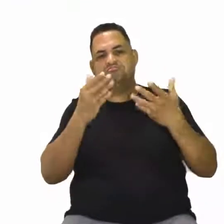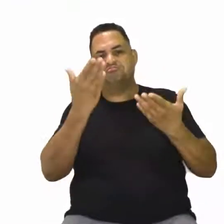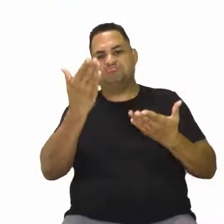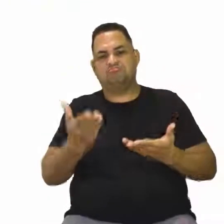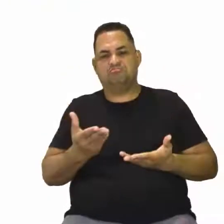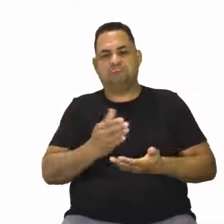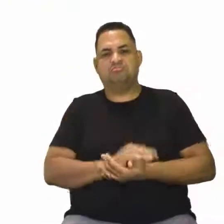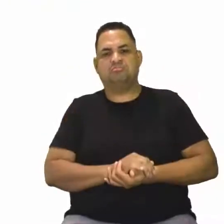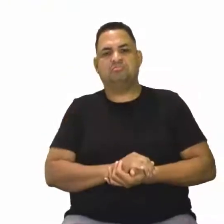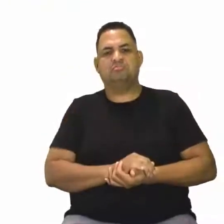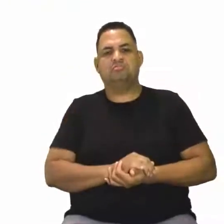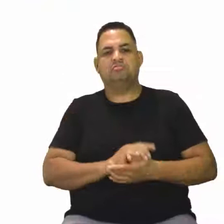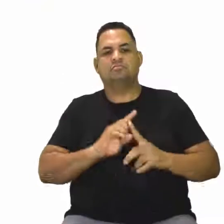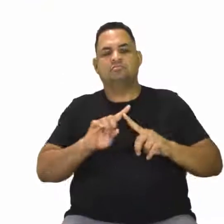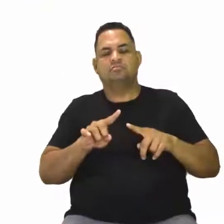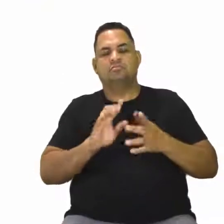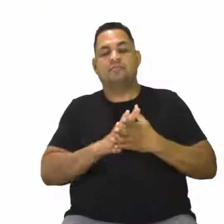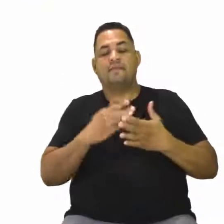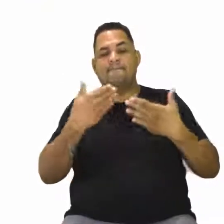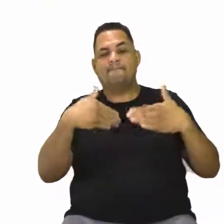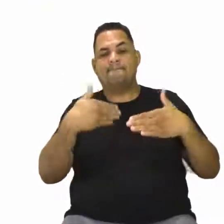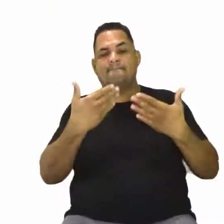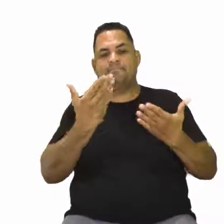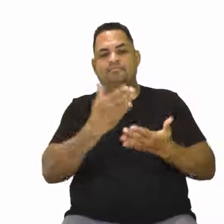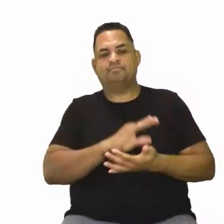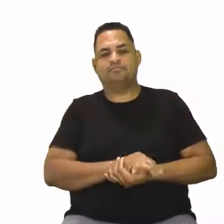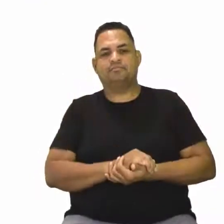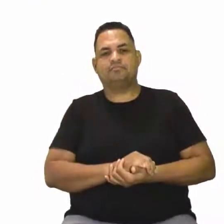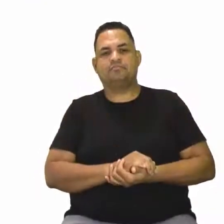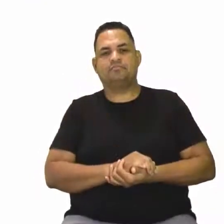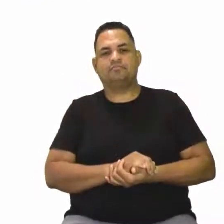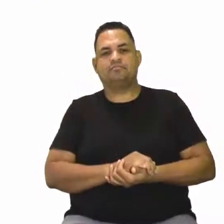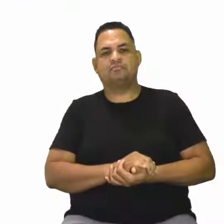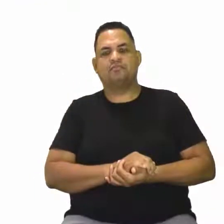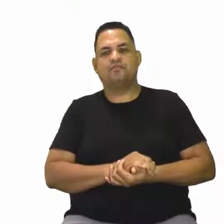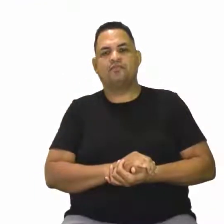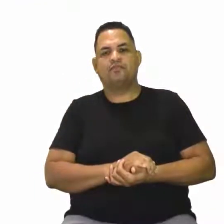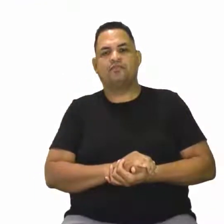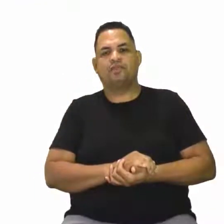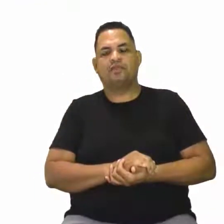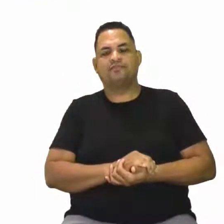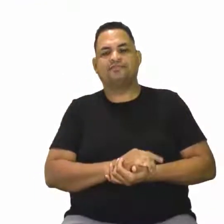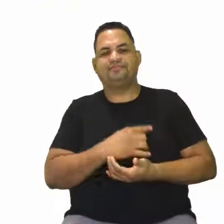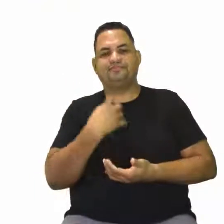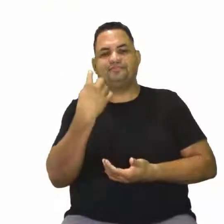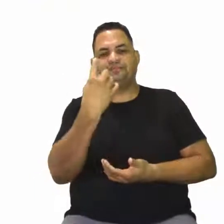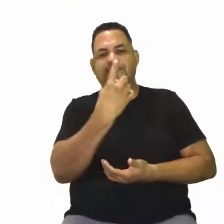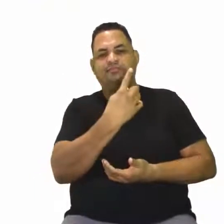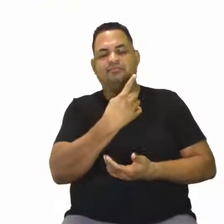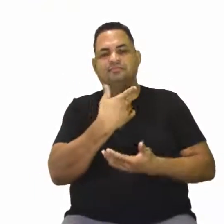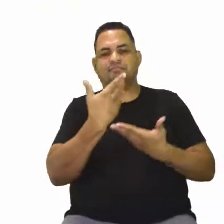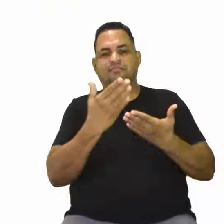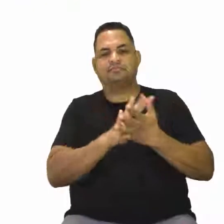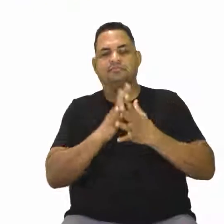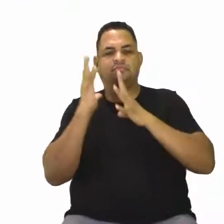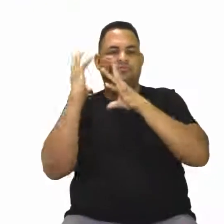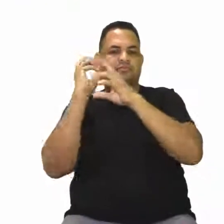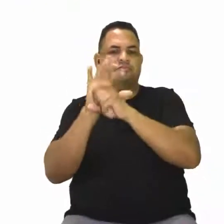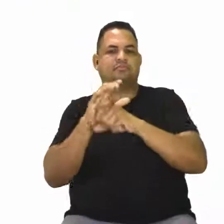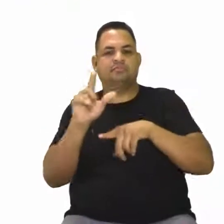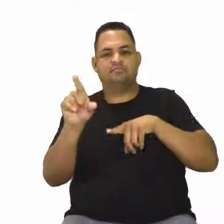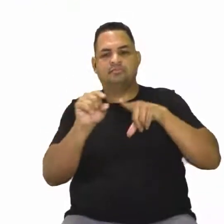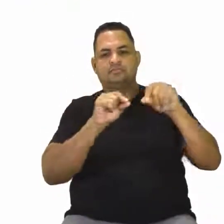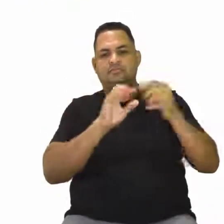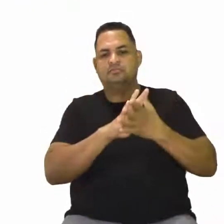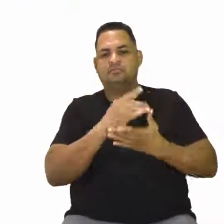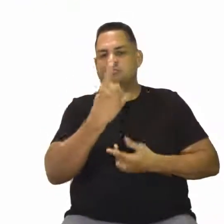é isso? Só que para a prova, senhores, nós vamos, nessa revisão, eu vou usar